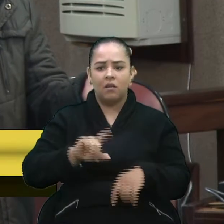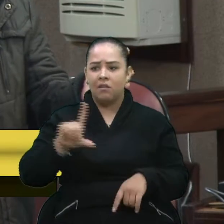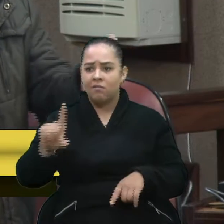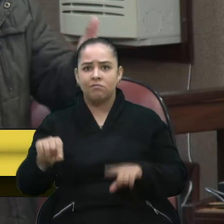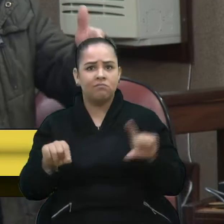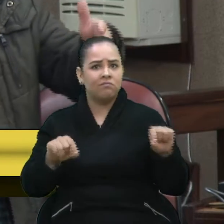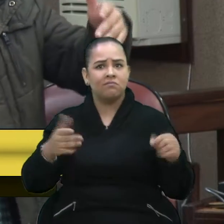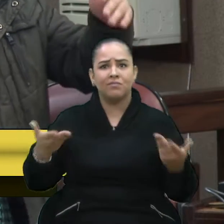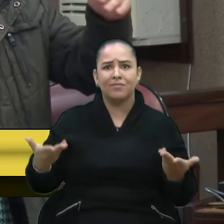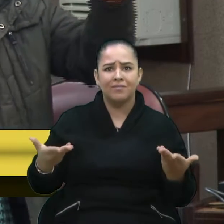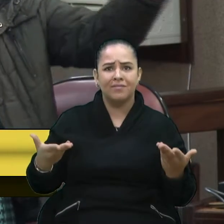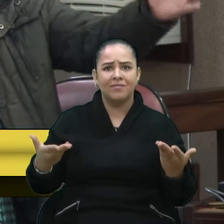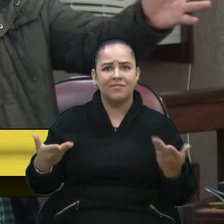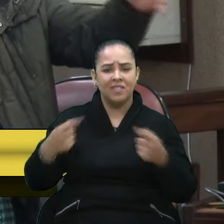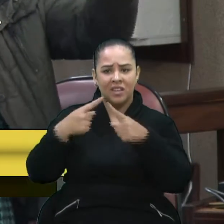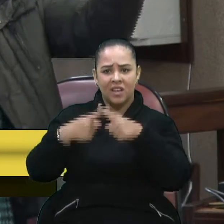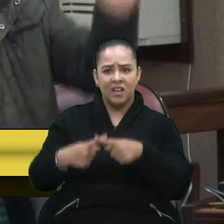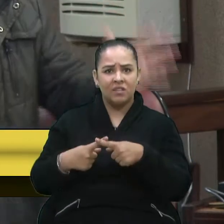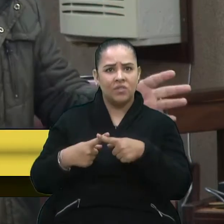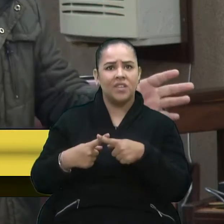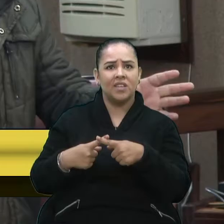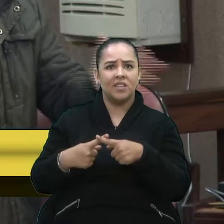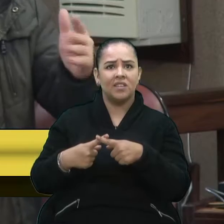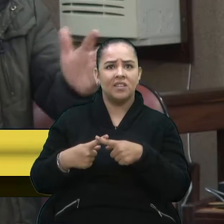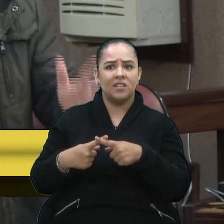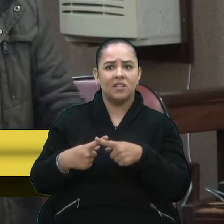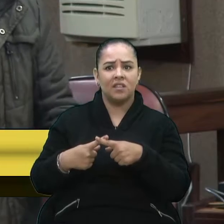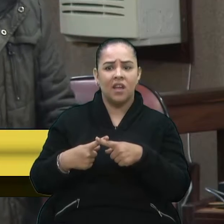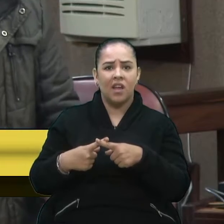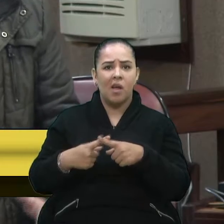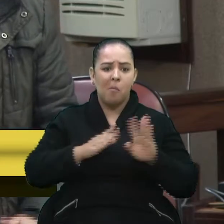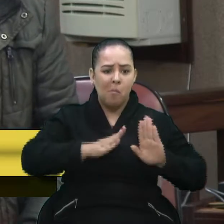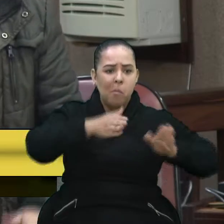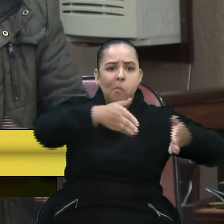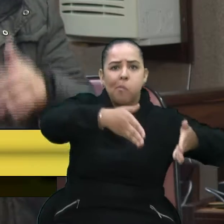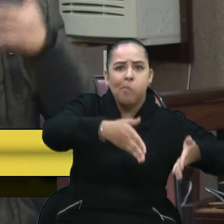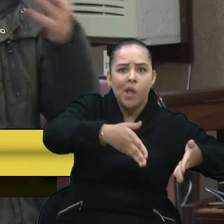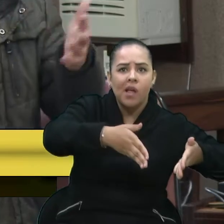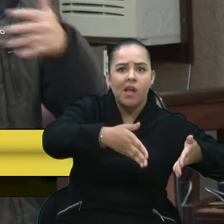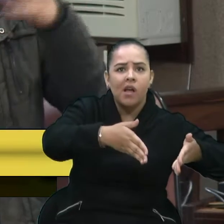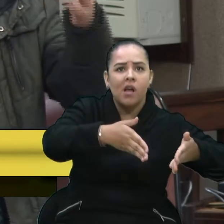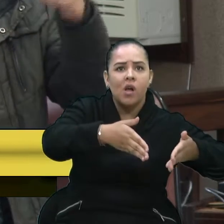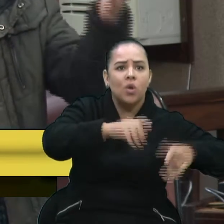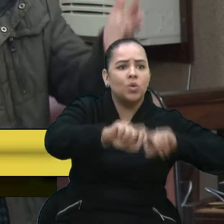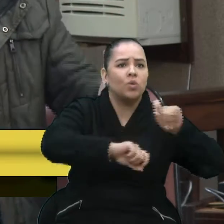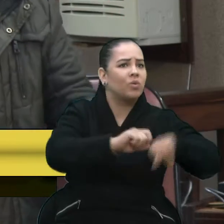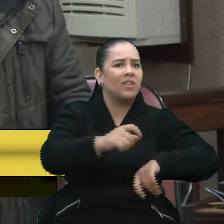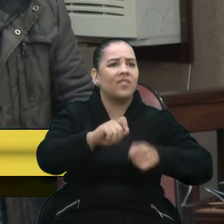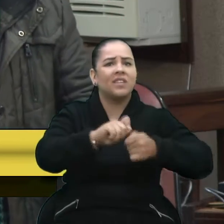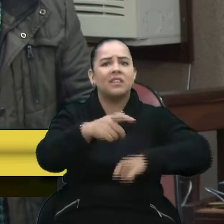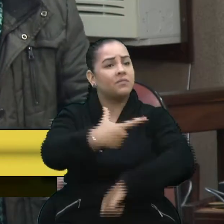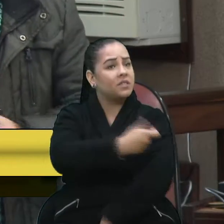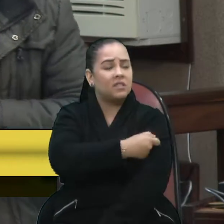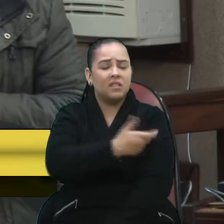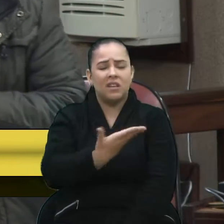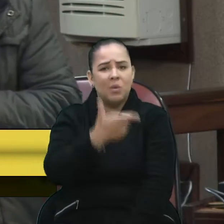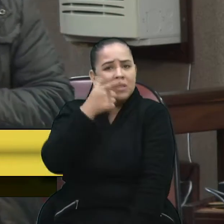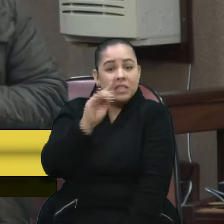vacinar, né? Preferem, às vezes, uma cova ou a cremação do que fazer uma vacina para salvar a vida. Então as pessoas, tu vai entender o ser humano,